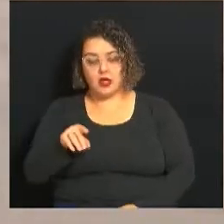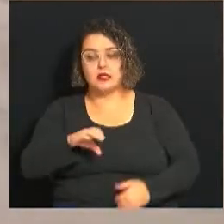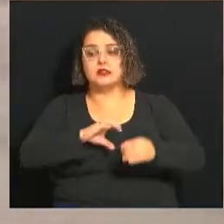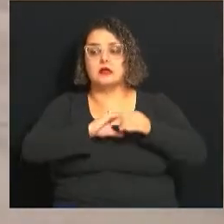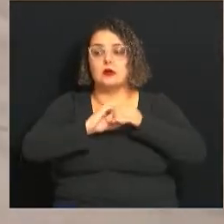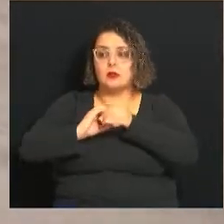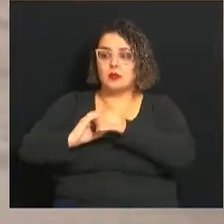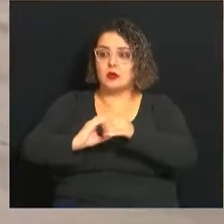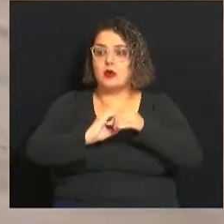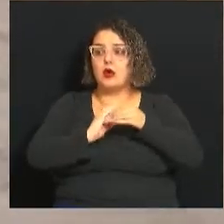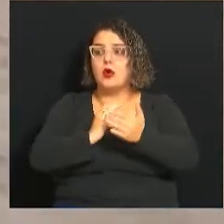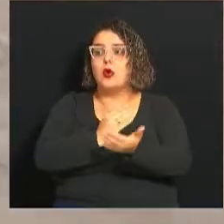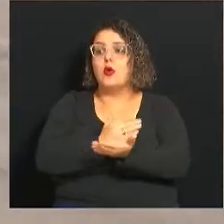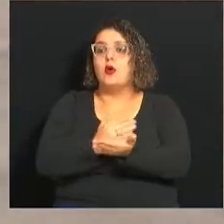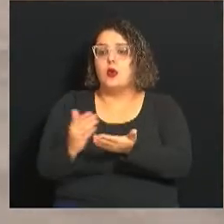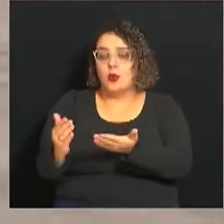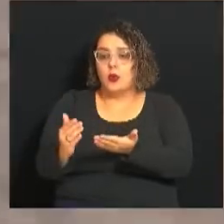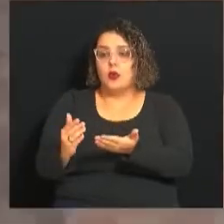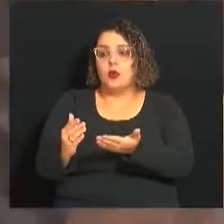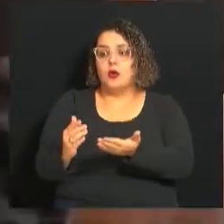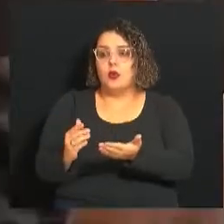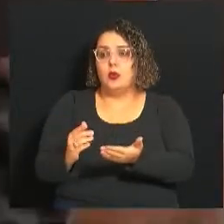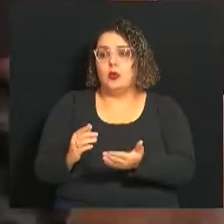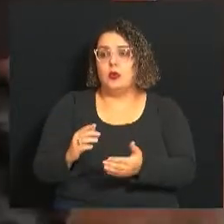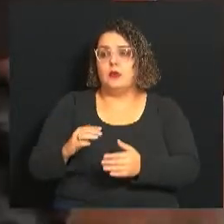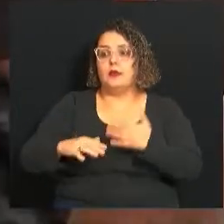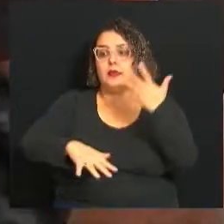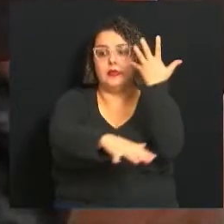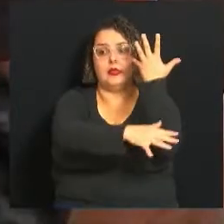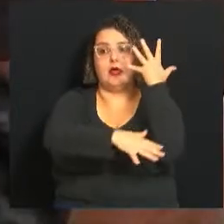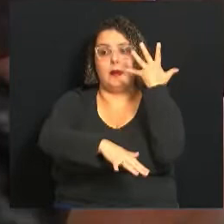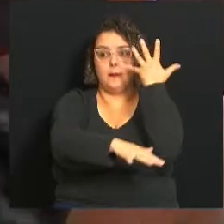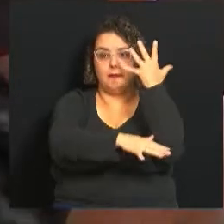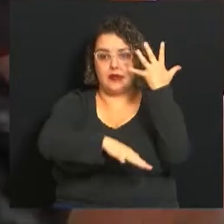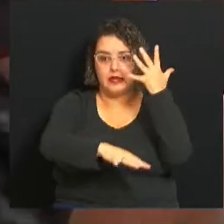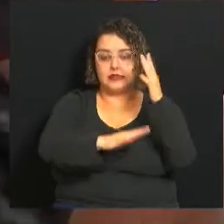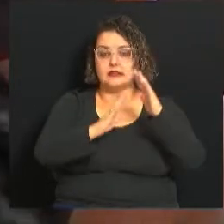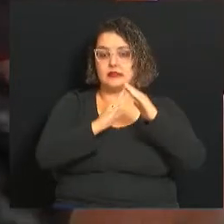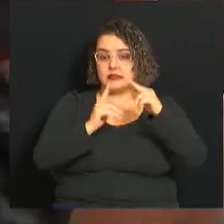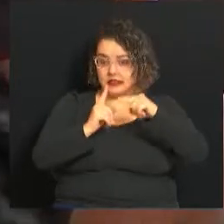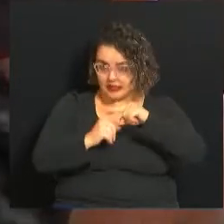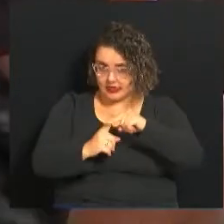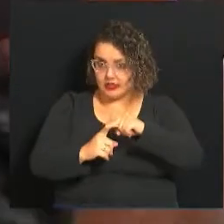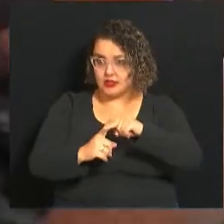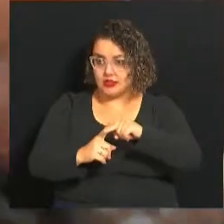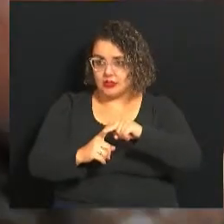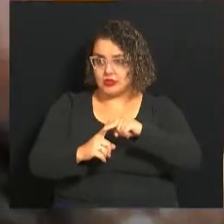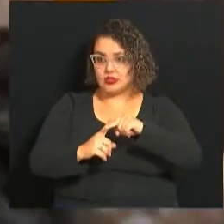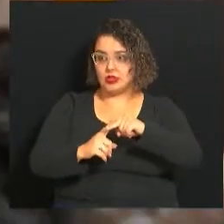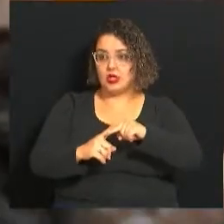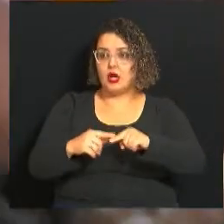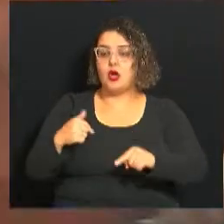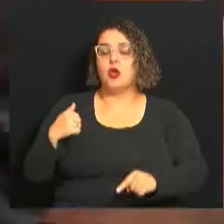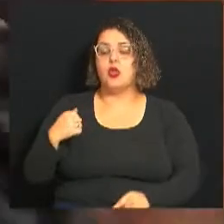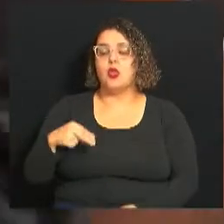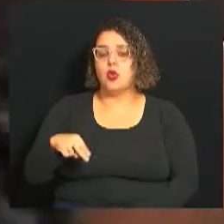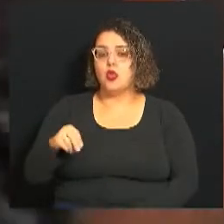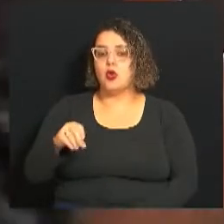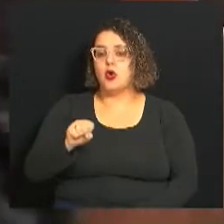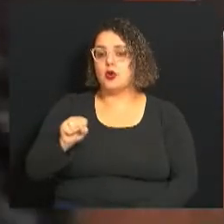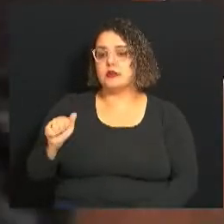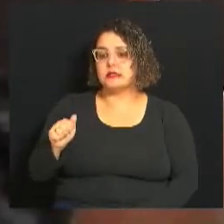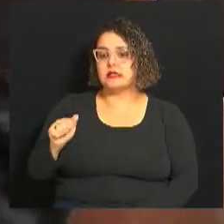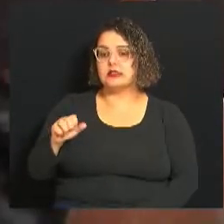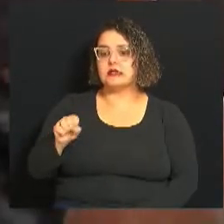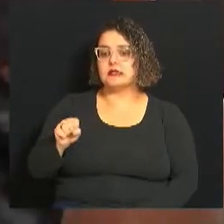ela começou, né, lá na praça da Igreja Nossa Senhora Aparecida, né, com os fiéis e a própria comunidade, né,